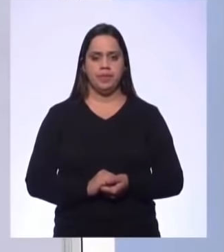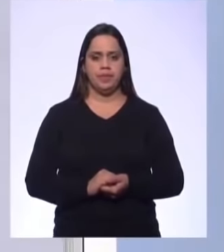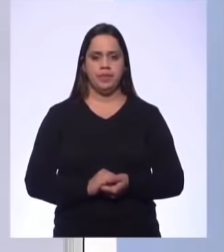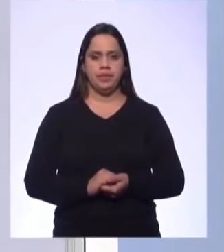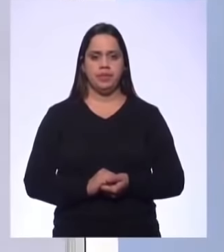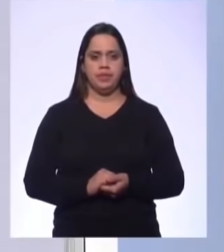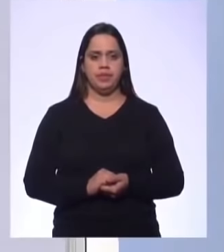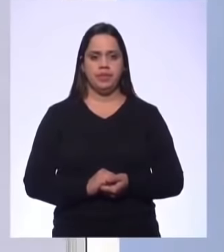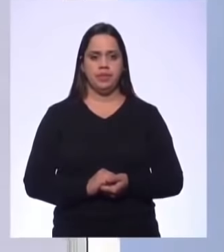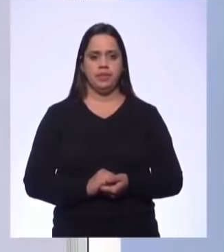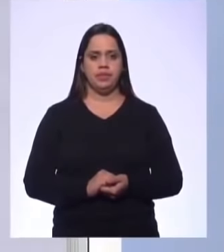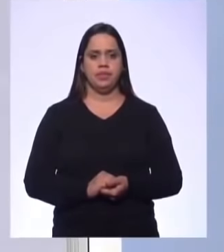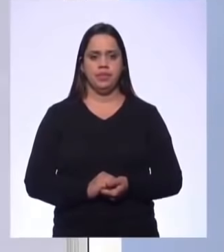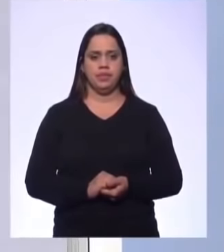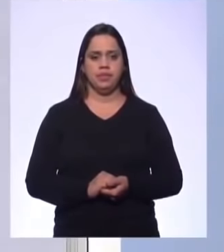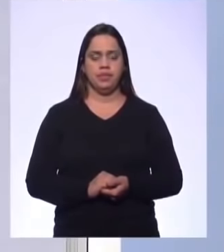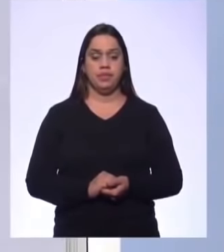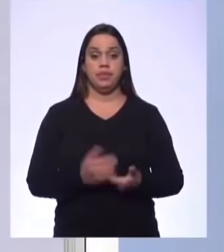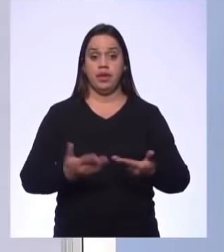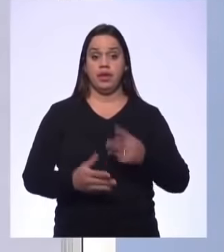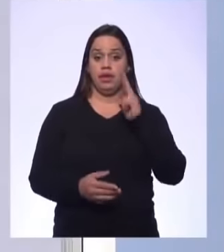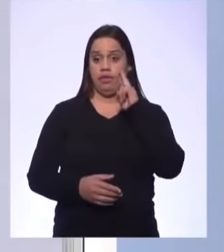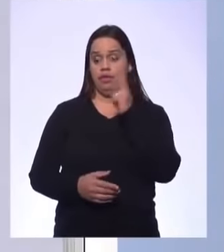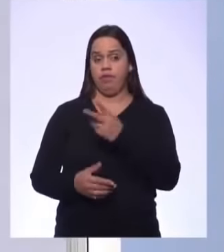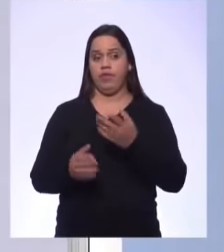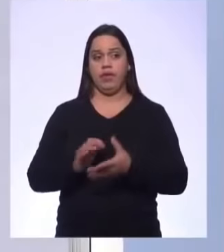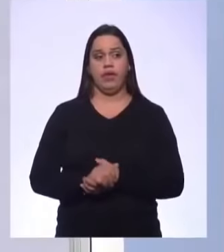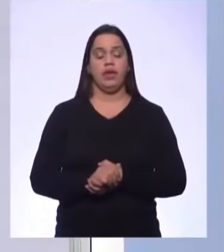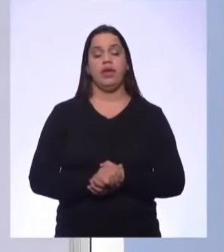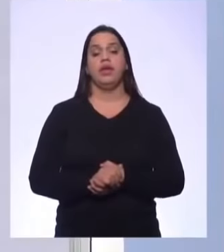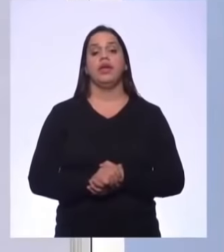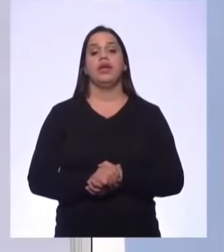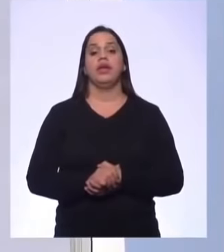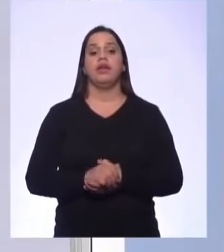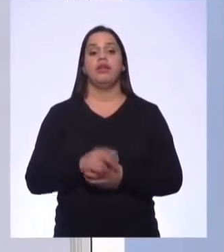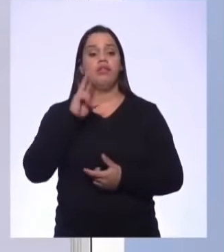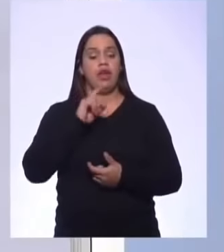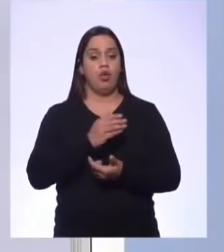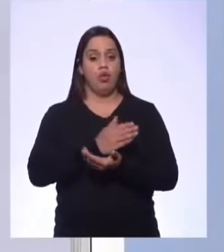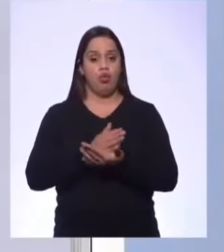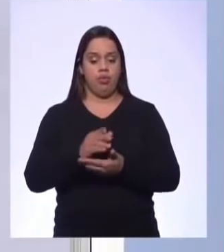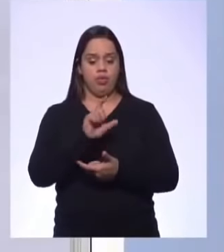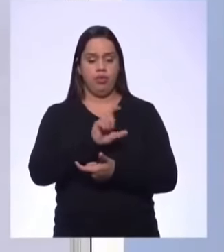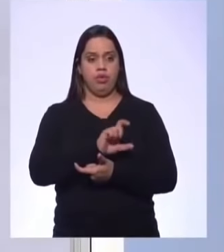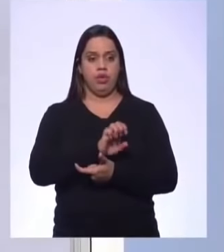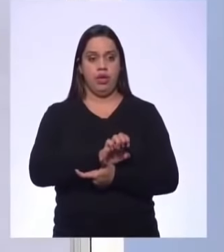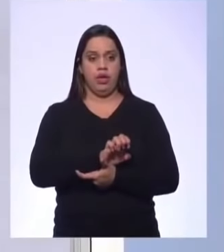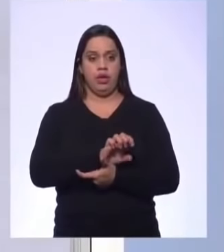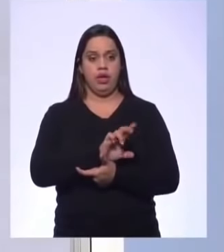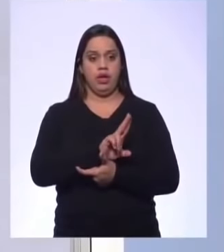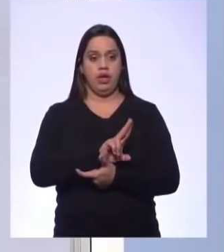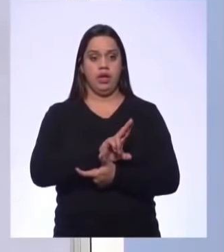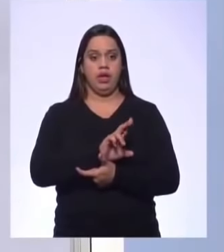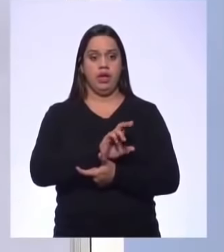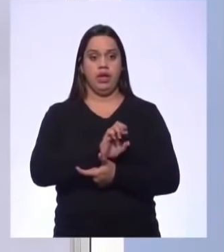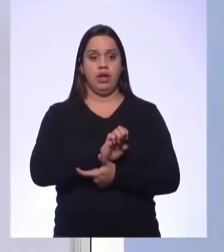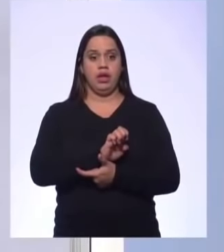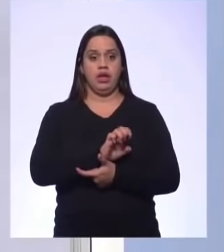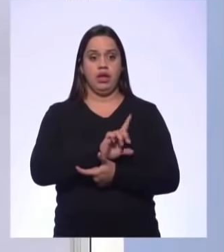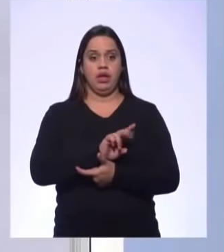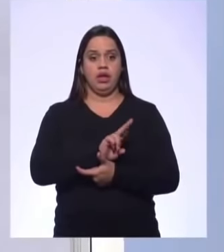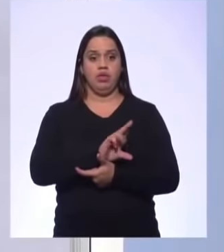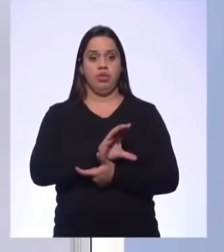Ó, aqui, cognato, educar. Toda vez que tiver o shan, é ação.